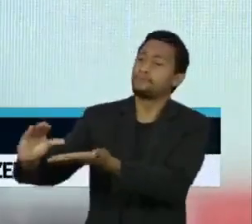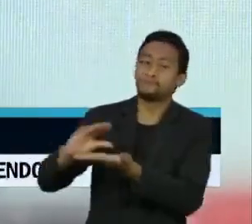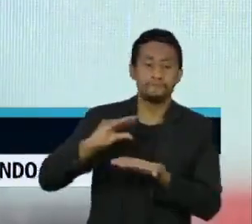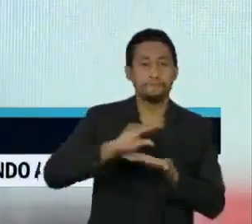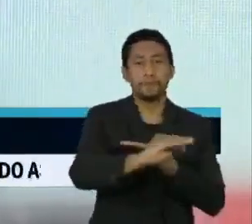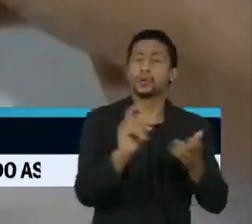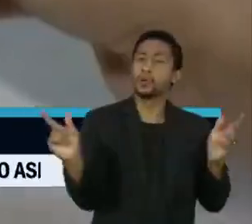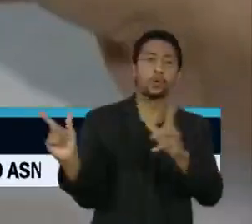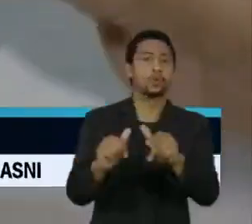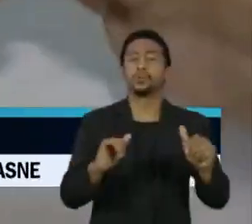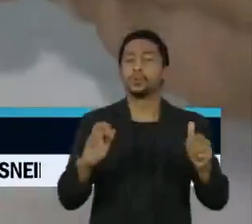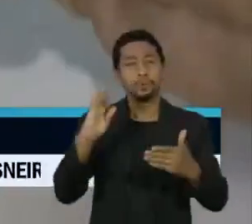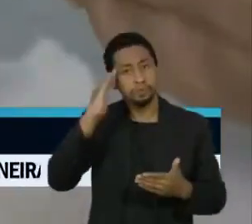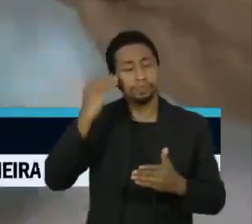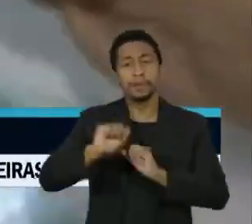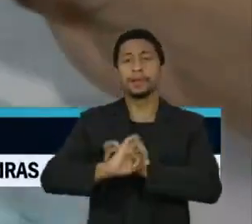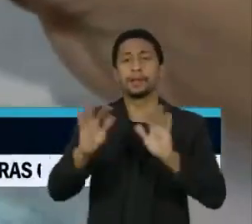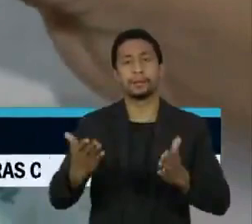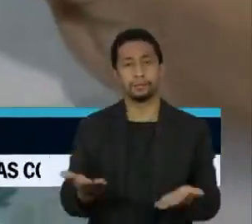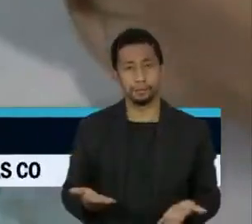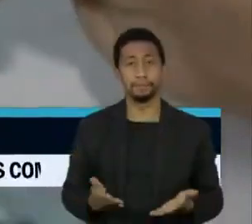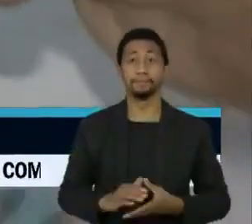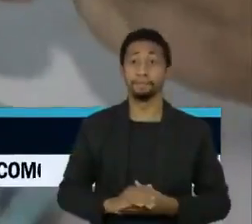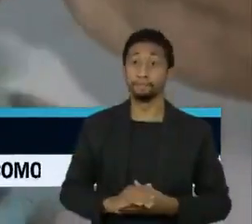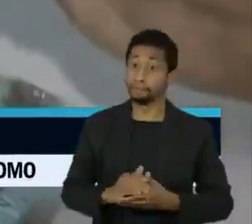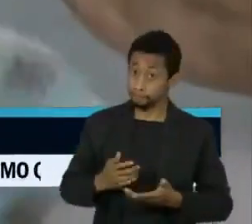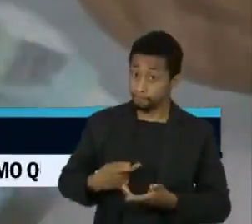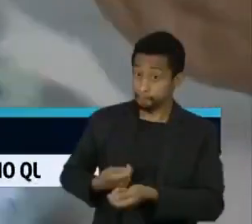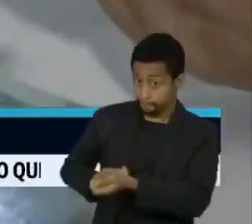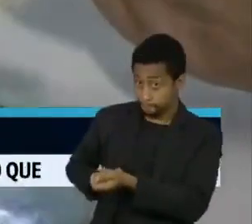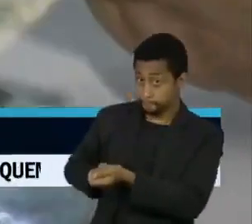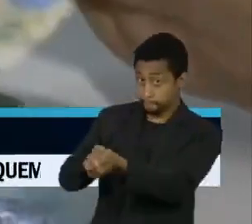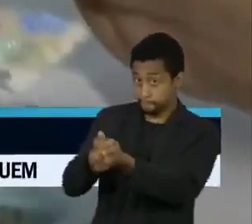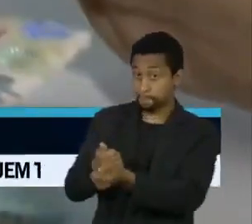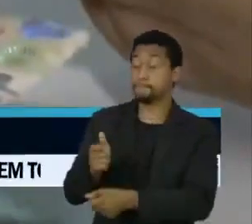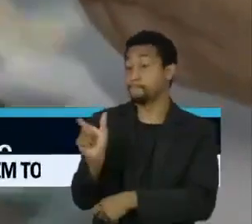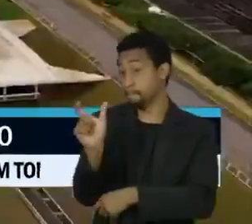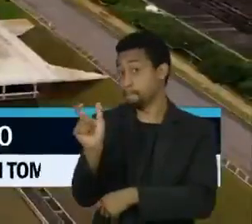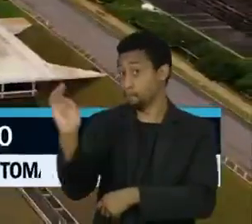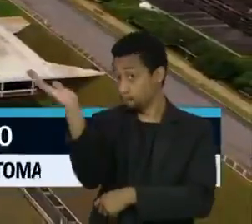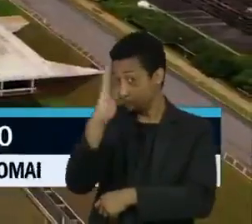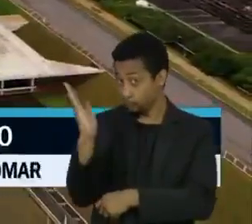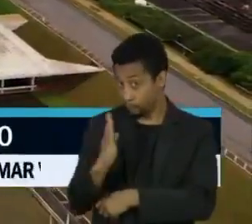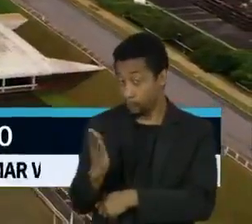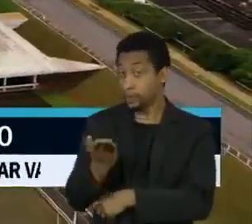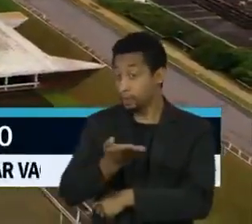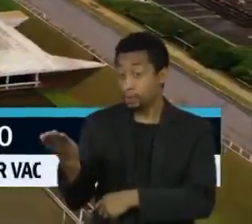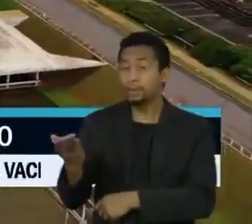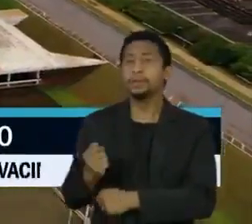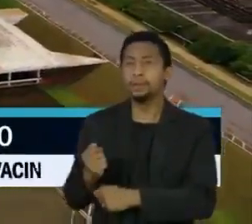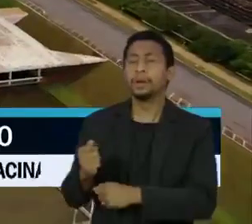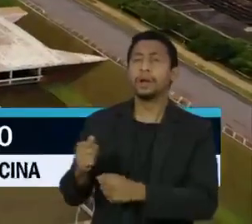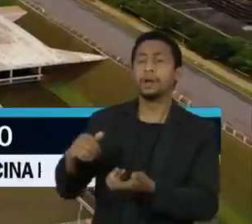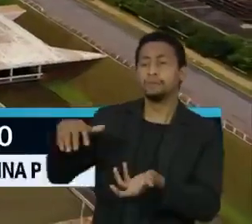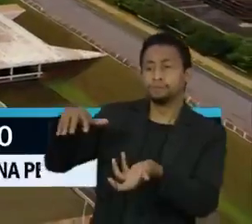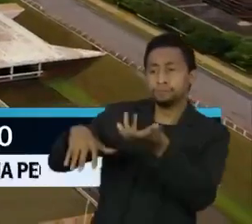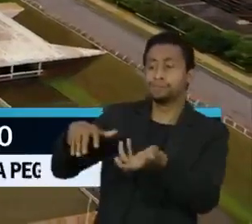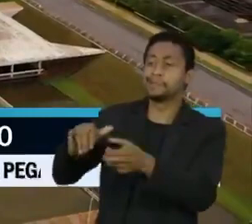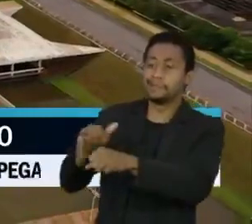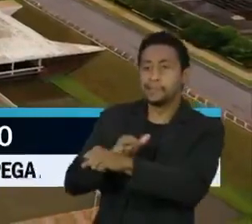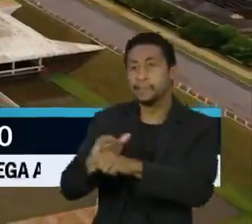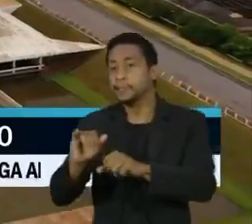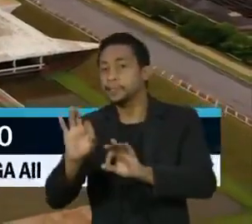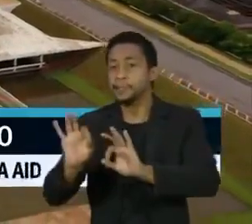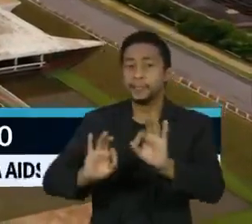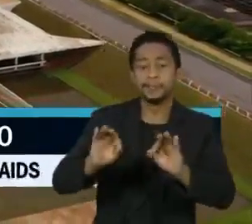mundo ia entender. Para conseguir pagar o Auxílio Brasil temporário de R$400, a Câmara articula para votar ainda esta semana